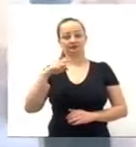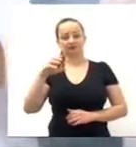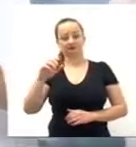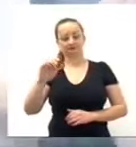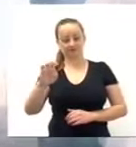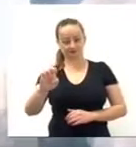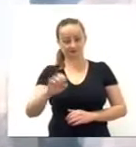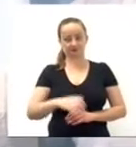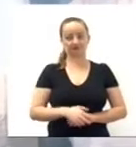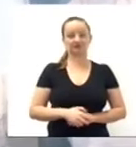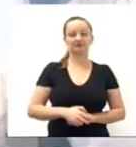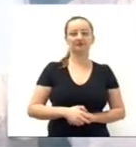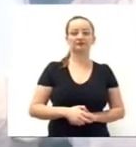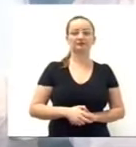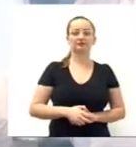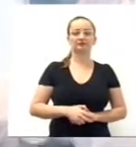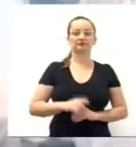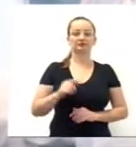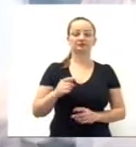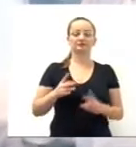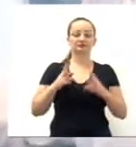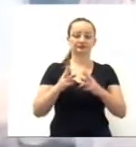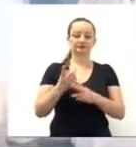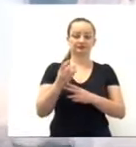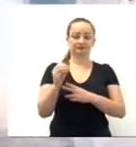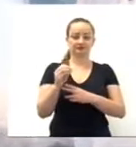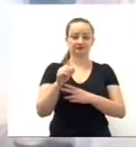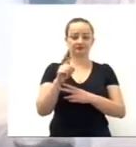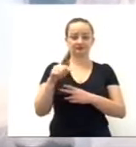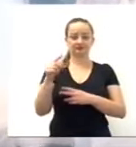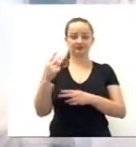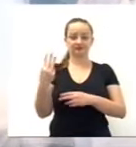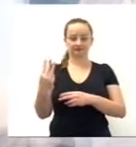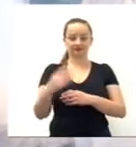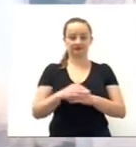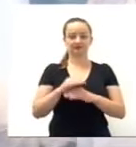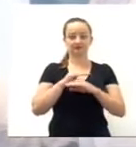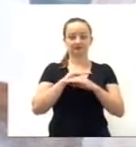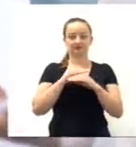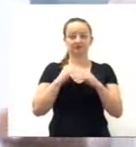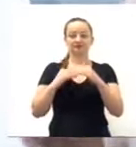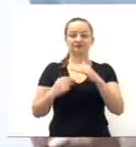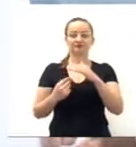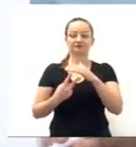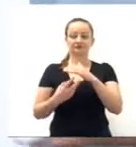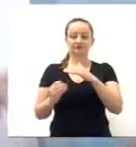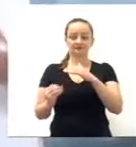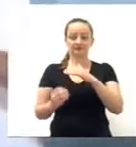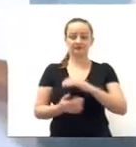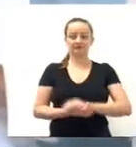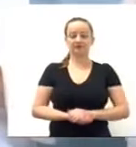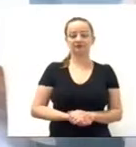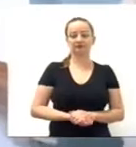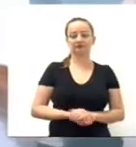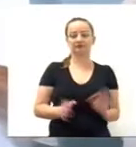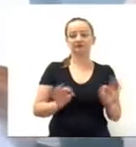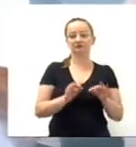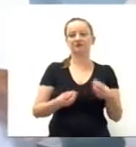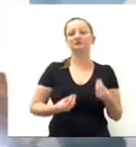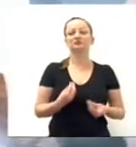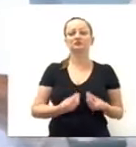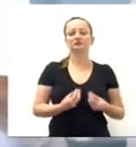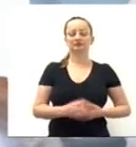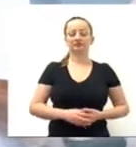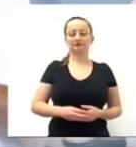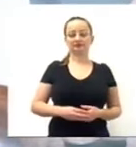que é 10 raiz de 3 sobre 20. Simplifica, vai dar o quê?